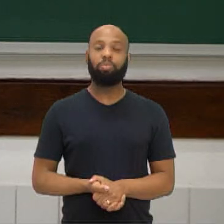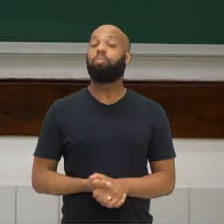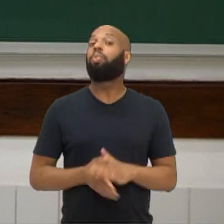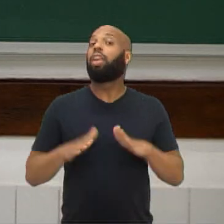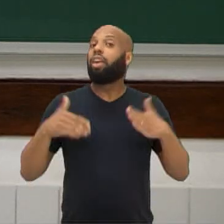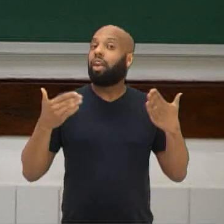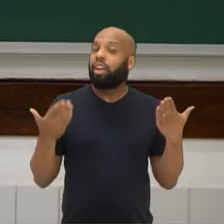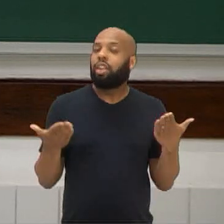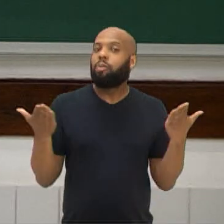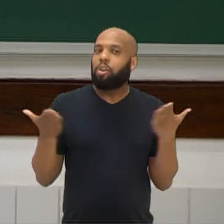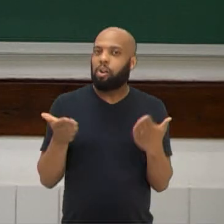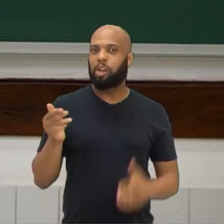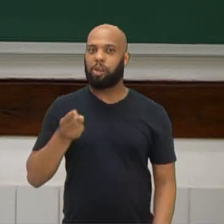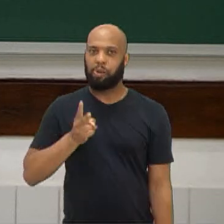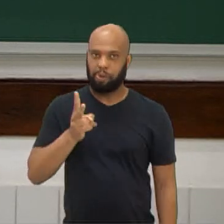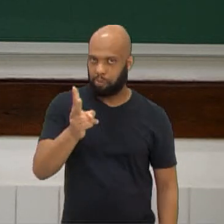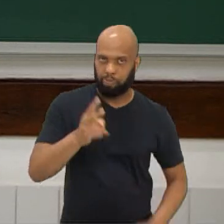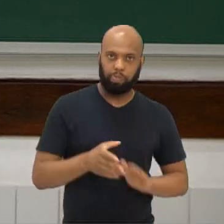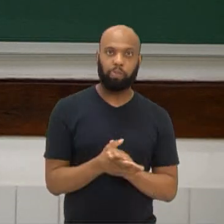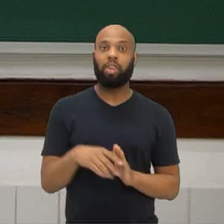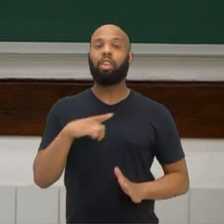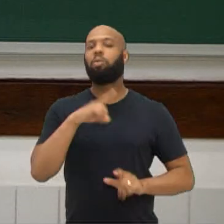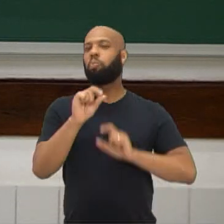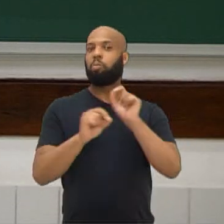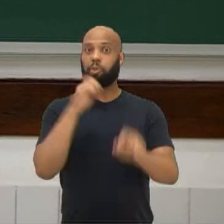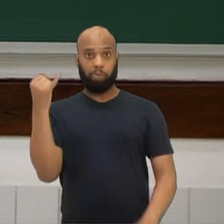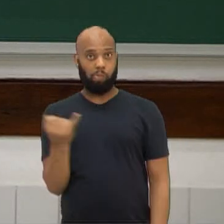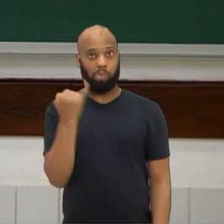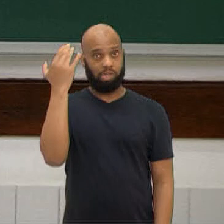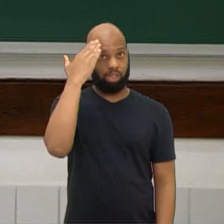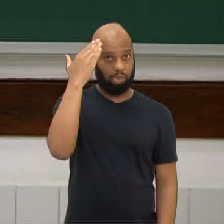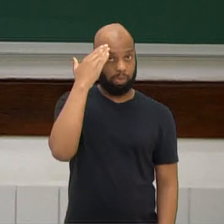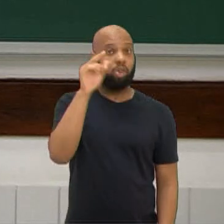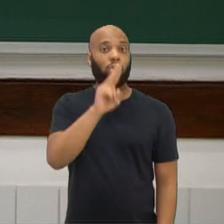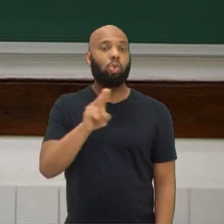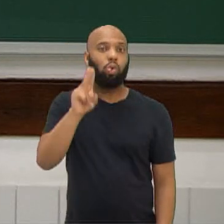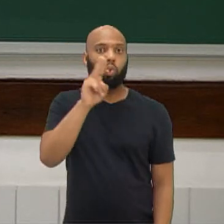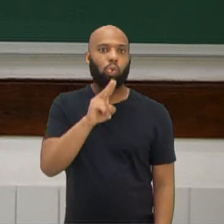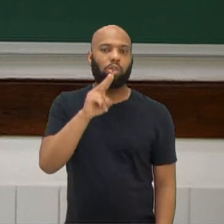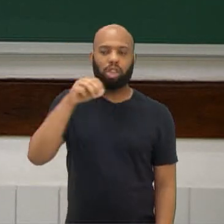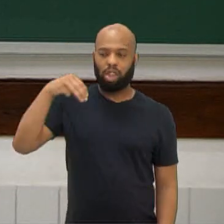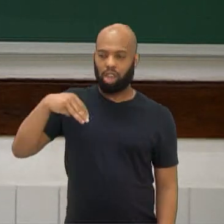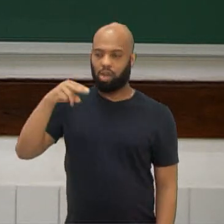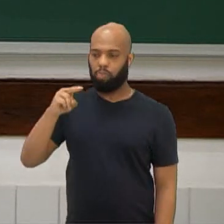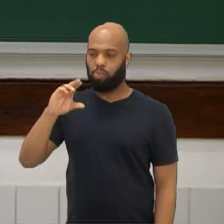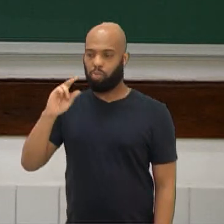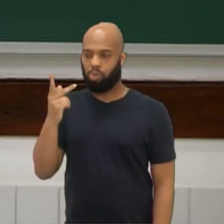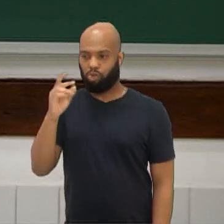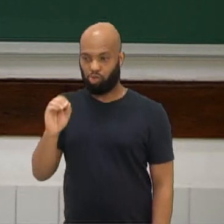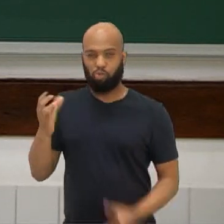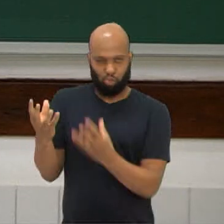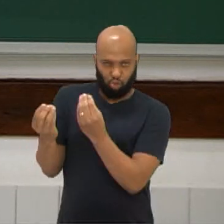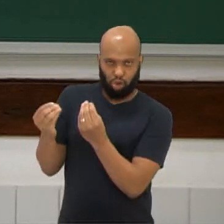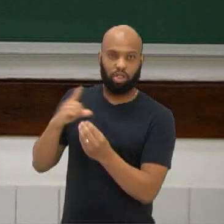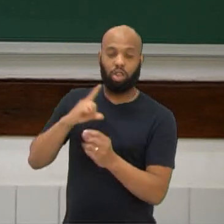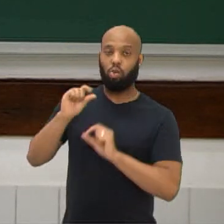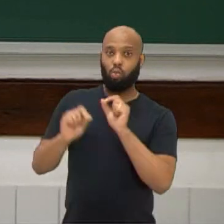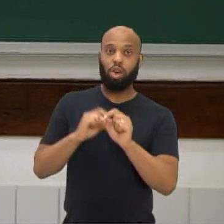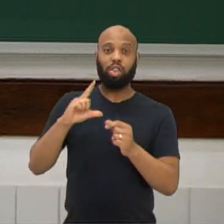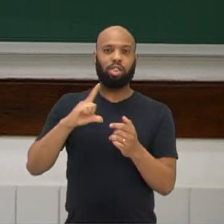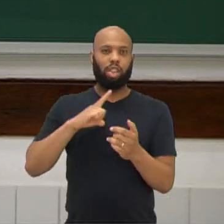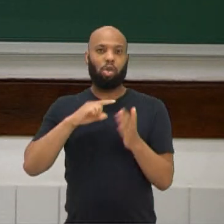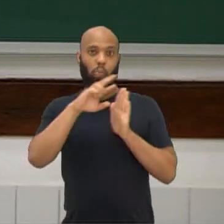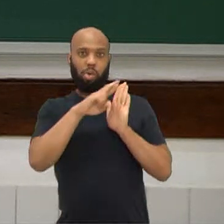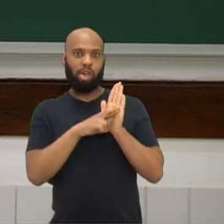Então, seguimos a um detalhe. El uso de mucho, temos uma exceção da regra. O muy no,